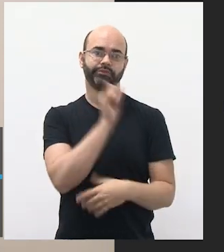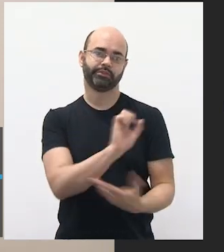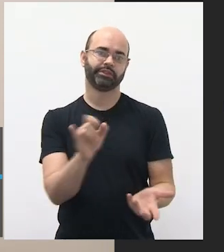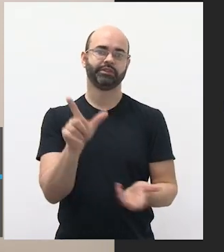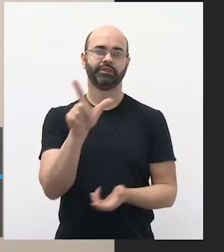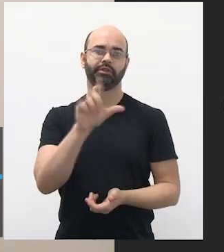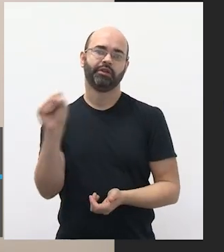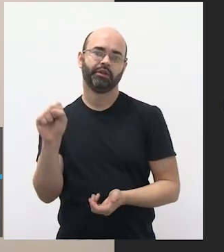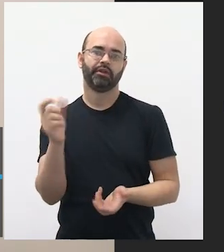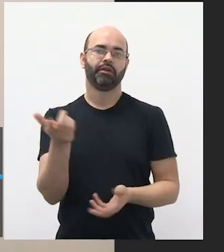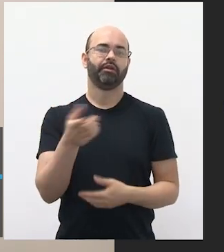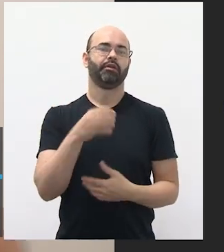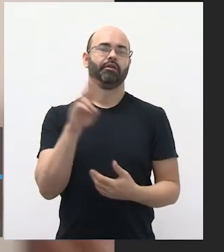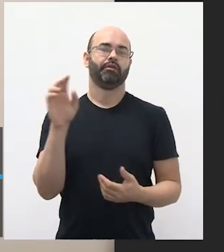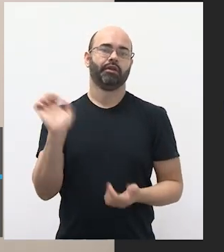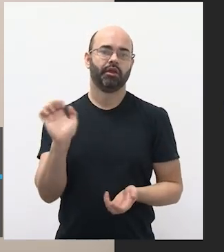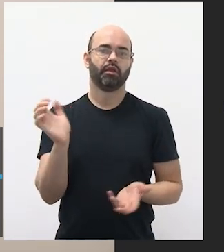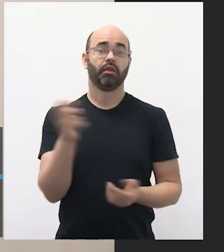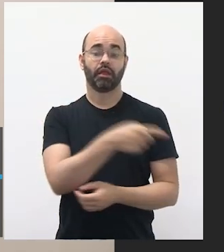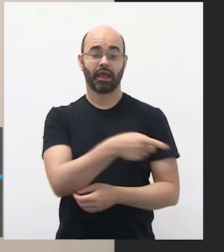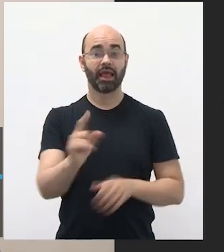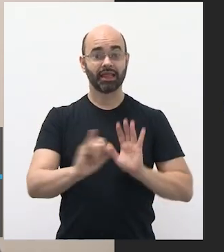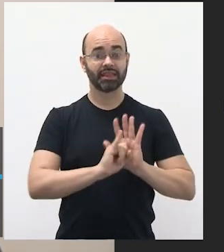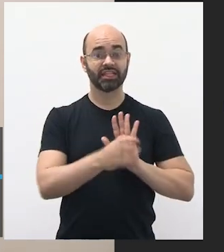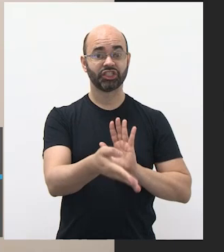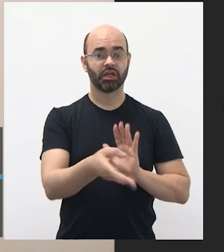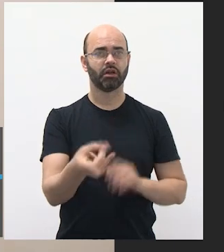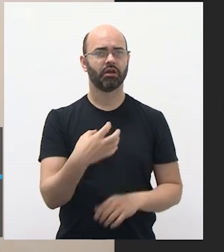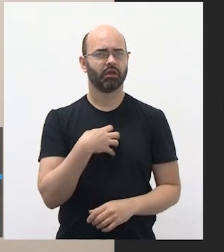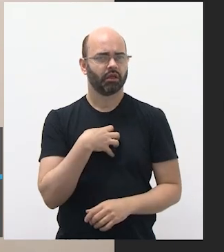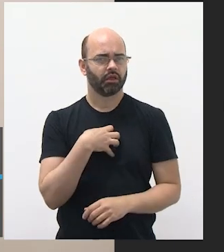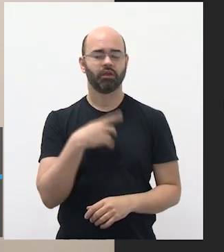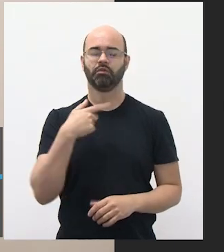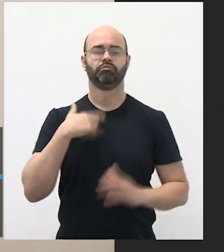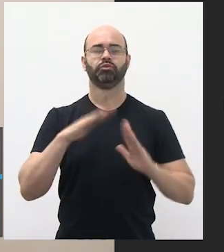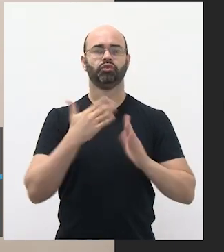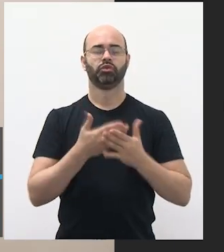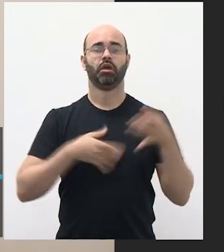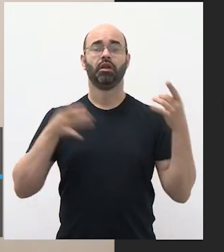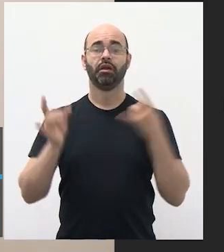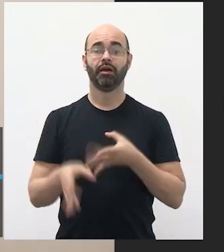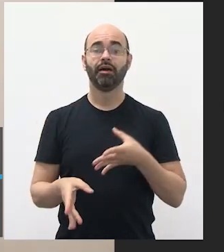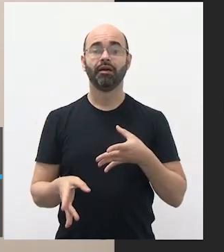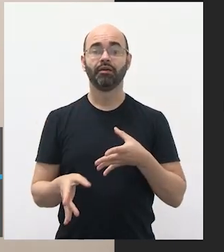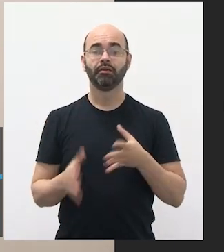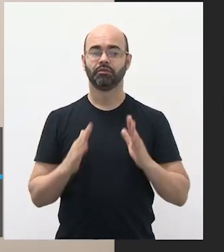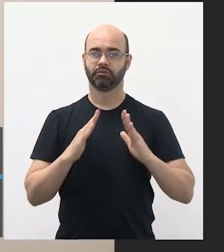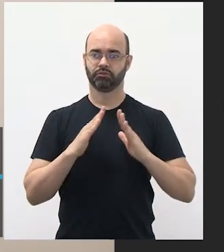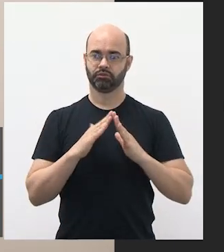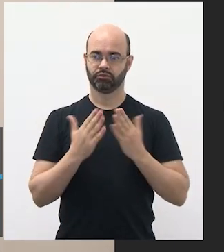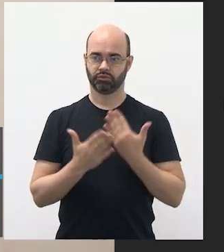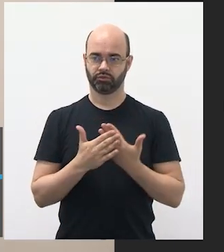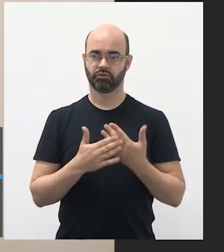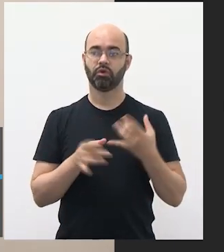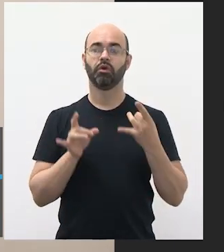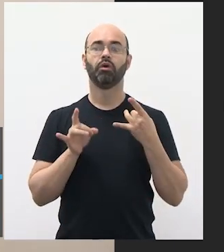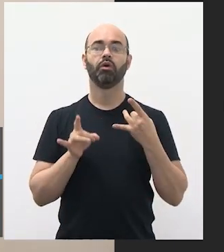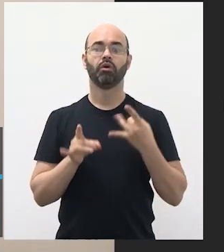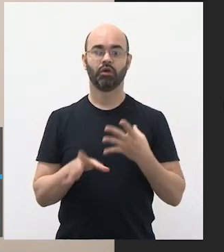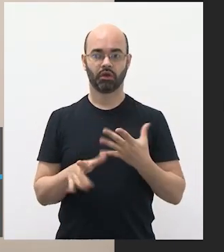essas identidades para que eles acabem saindo da escola. Né? Então, a evasão e o abandono escolar são problemas